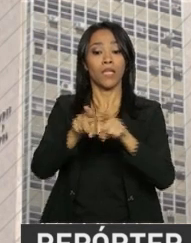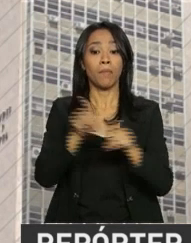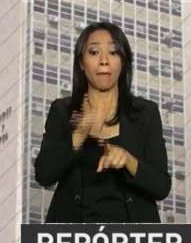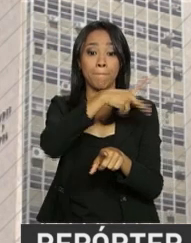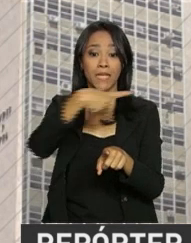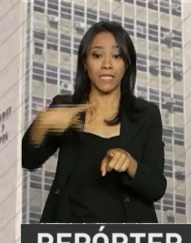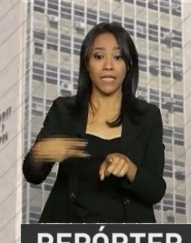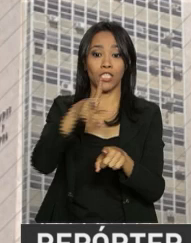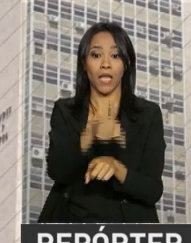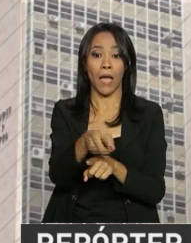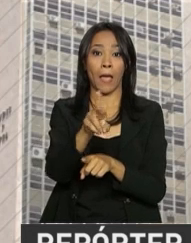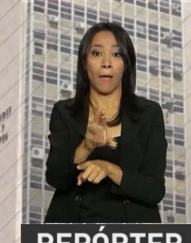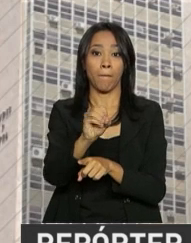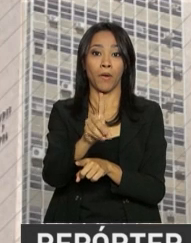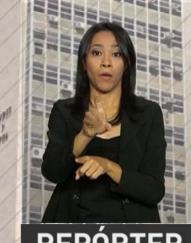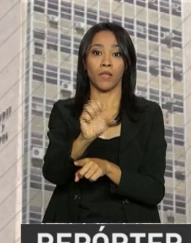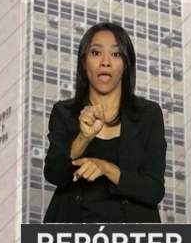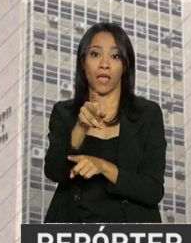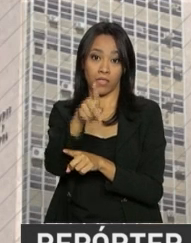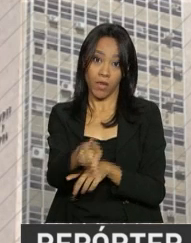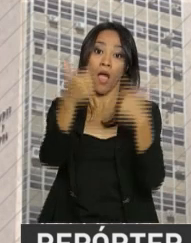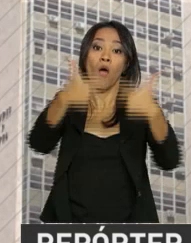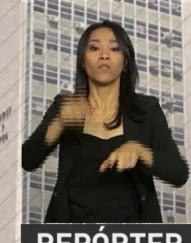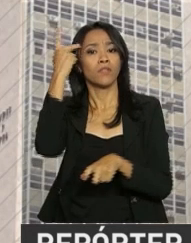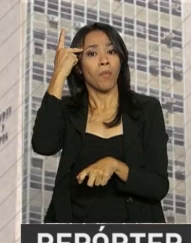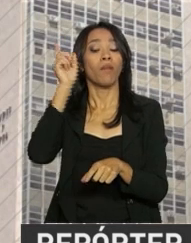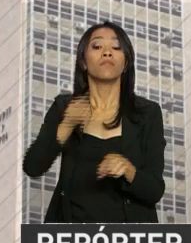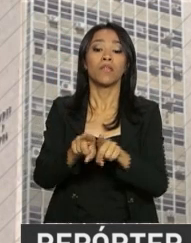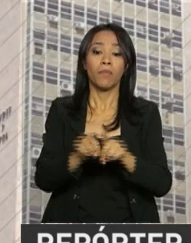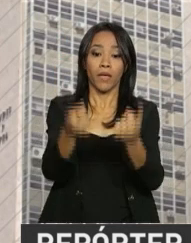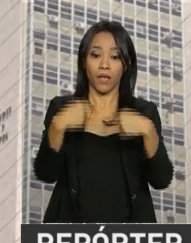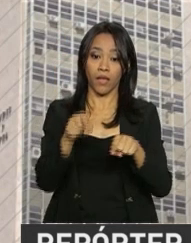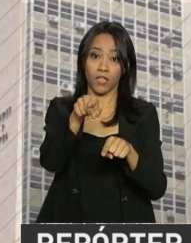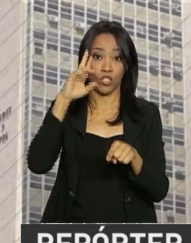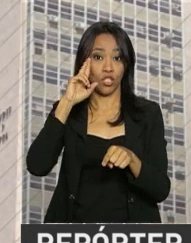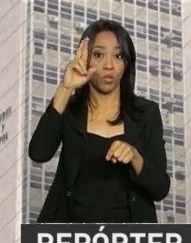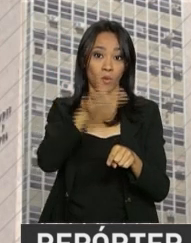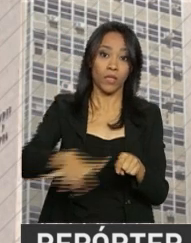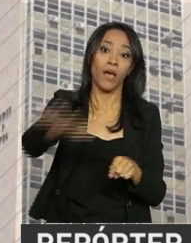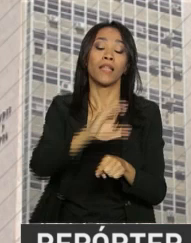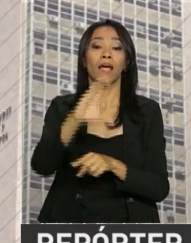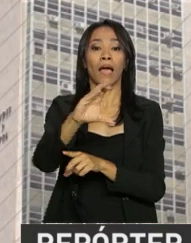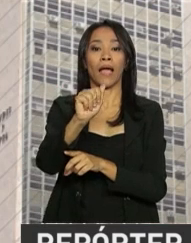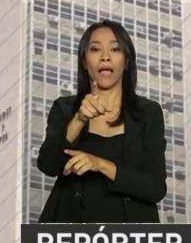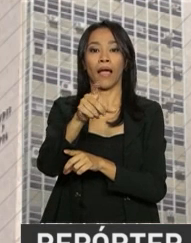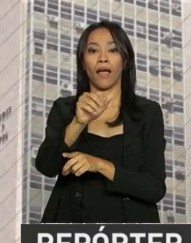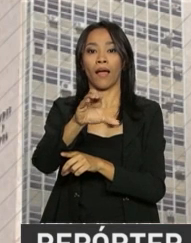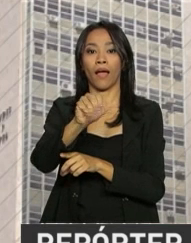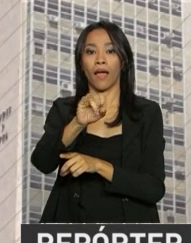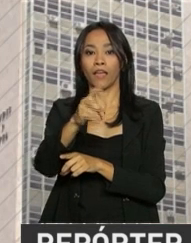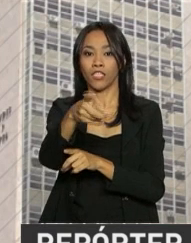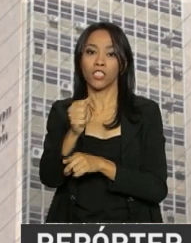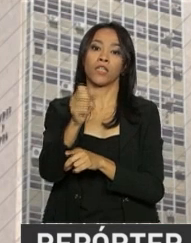empresa de informática do Estado de São Paulo atuou como diretor da Caixa Seguros e integrou o programa Jovens economistas do